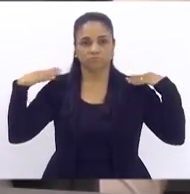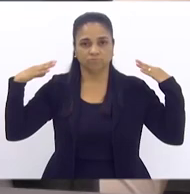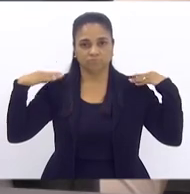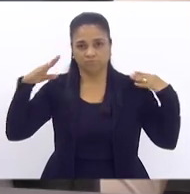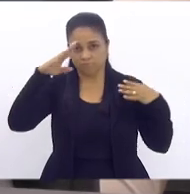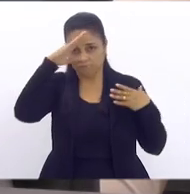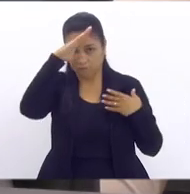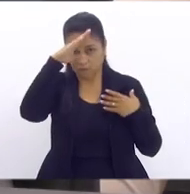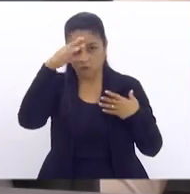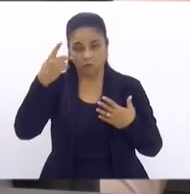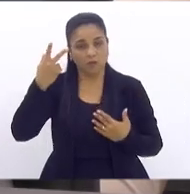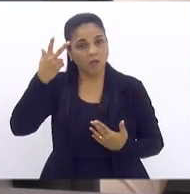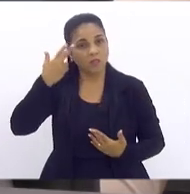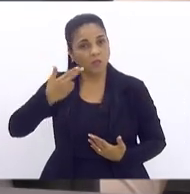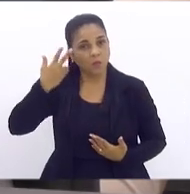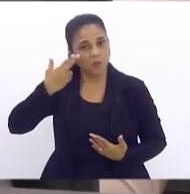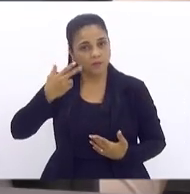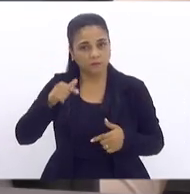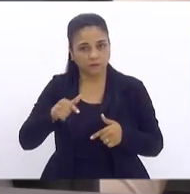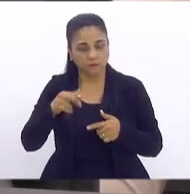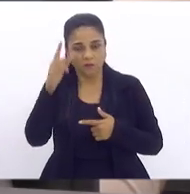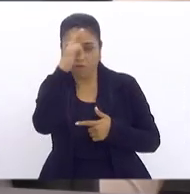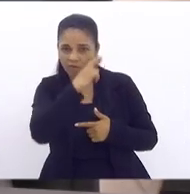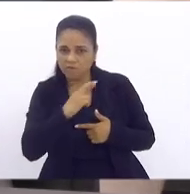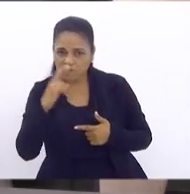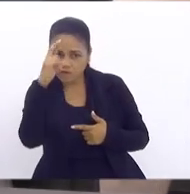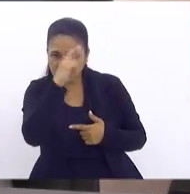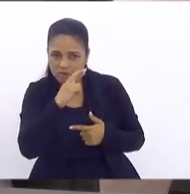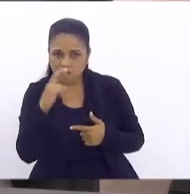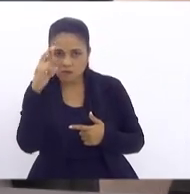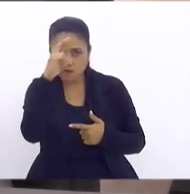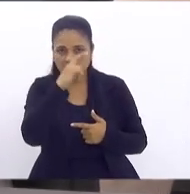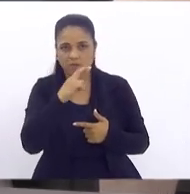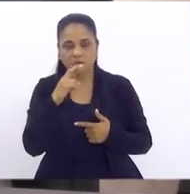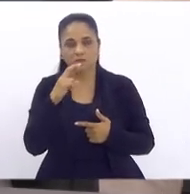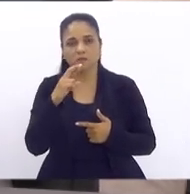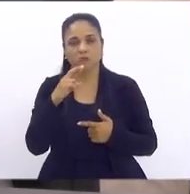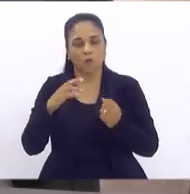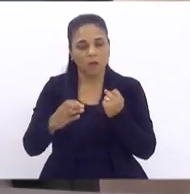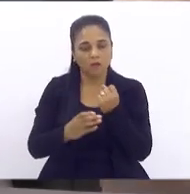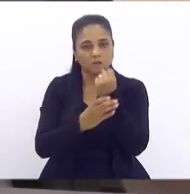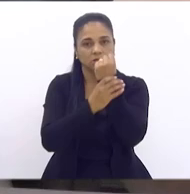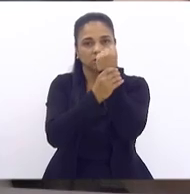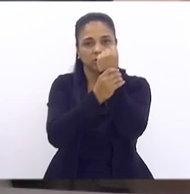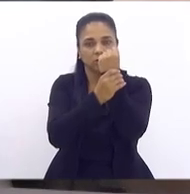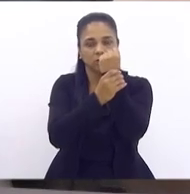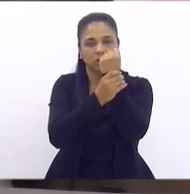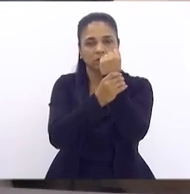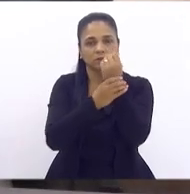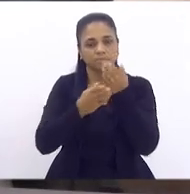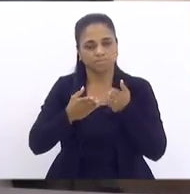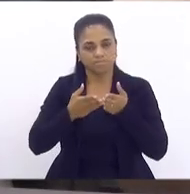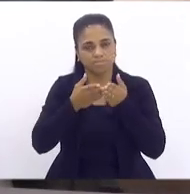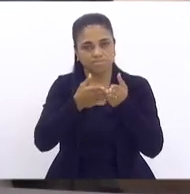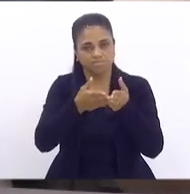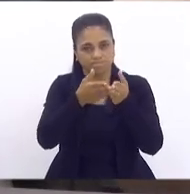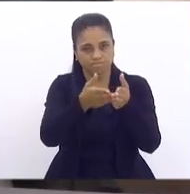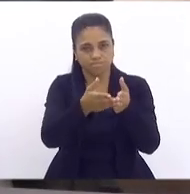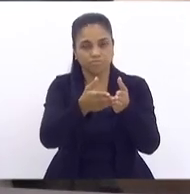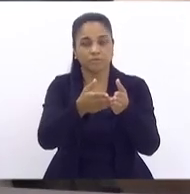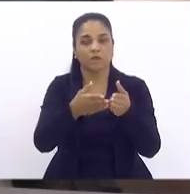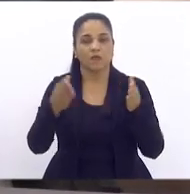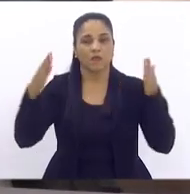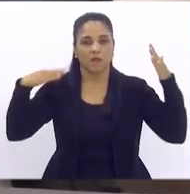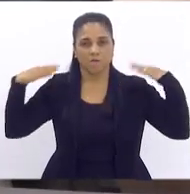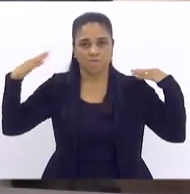à normatização, fiscalização dos assuntos ligados à segurança do tráfego aquaviário, à marinha mercante